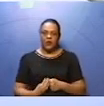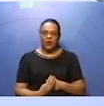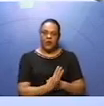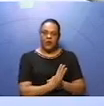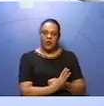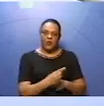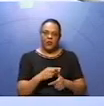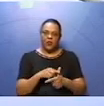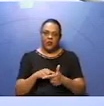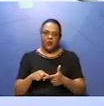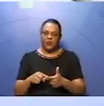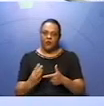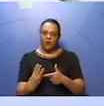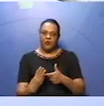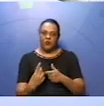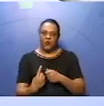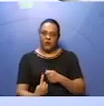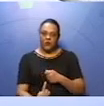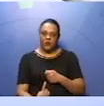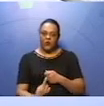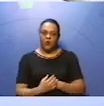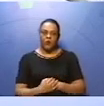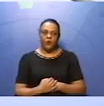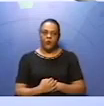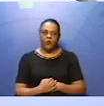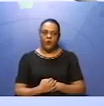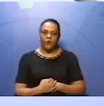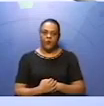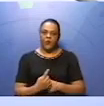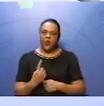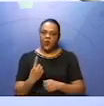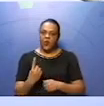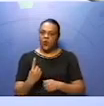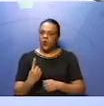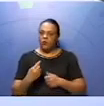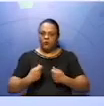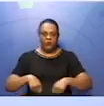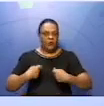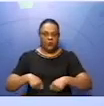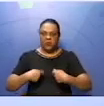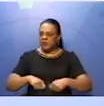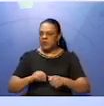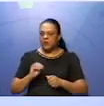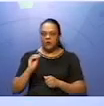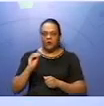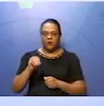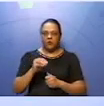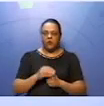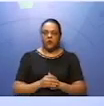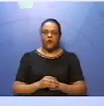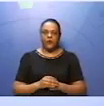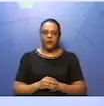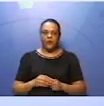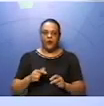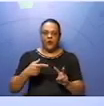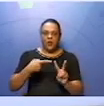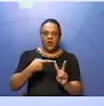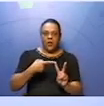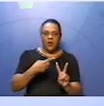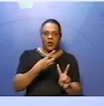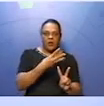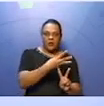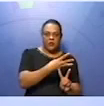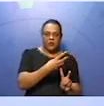por 3 dá 1. Este 1 aqui no expoente não precisa colocar. Então, raiz cúbica de